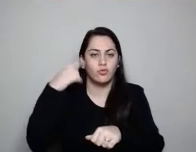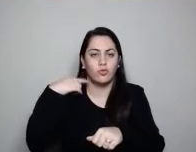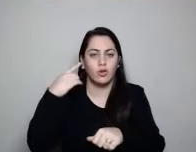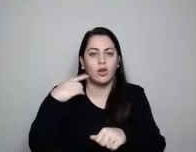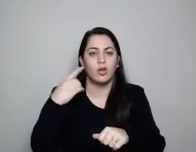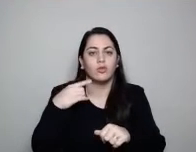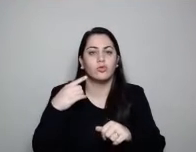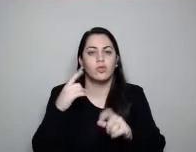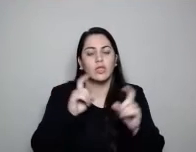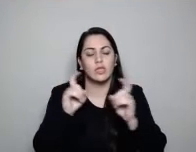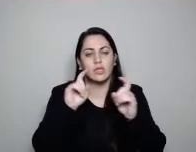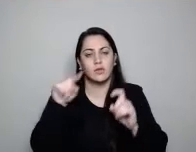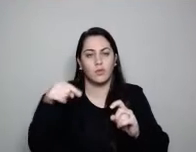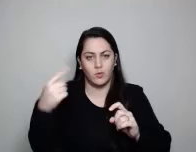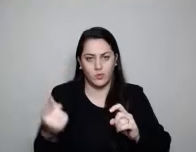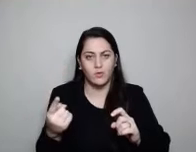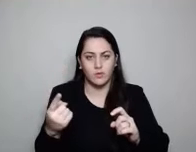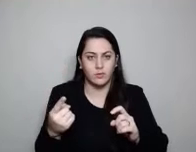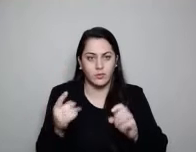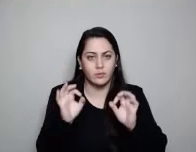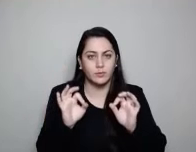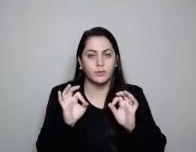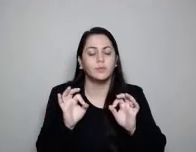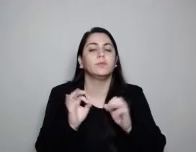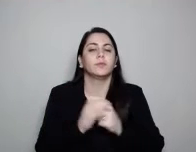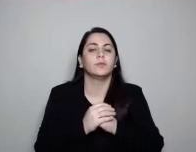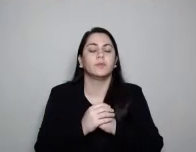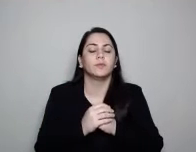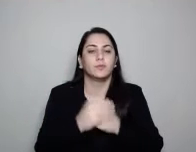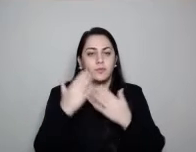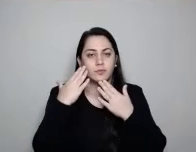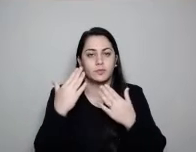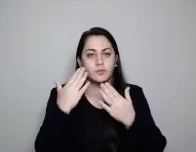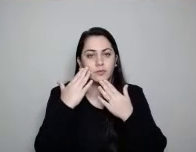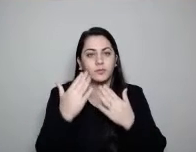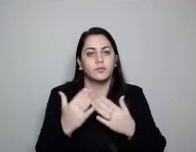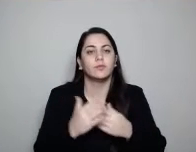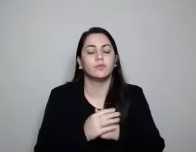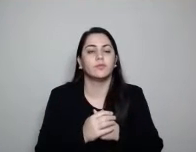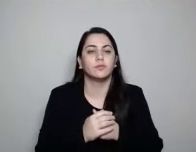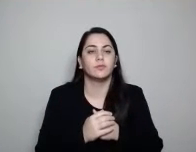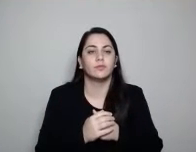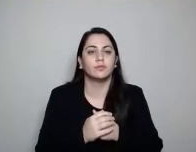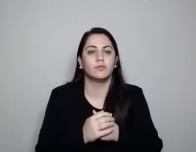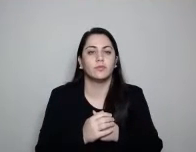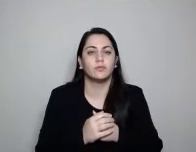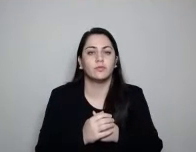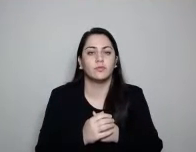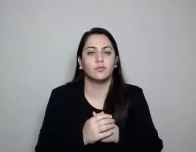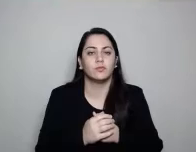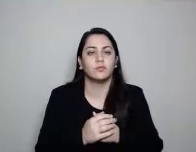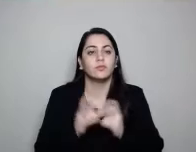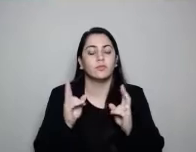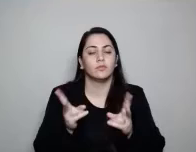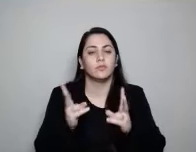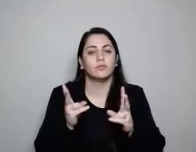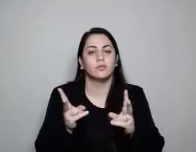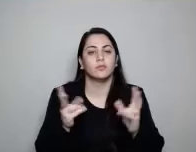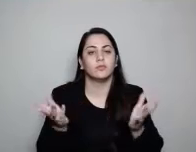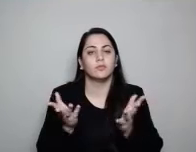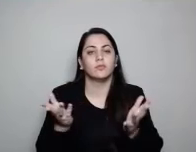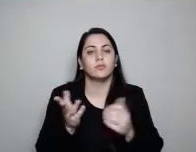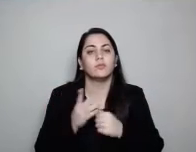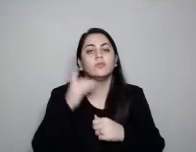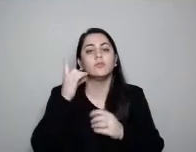seguinte. Verdade. Muito obrigado. Isso mesmo. Na sequência, o desembargador Cláudio Santos, está